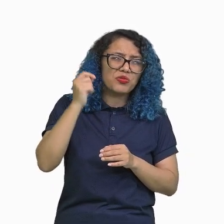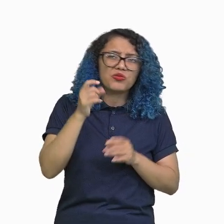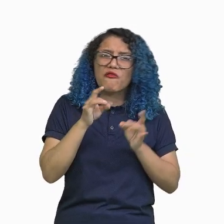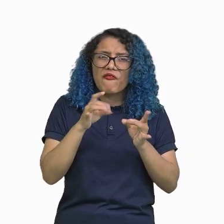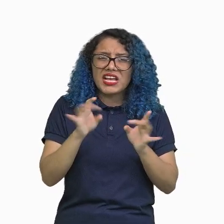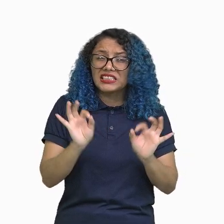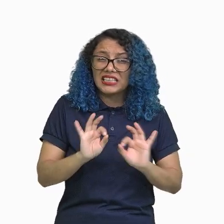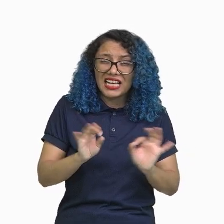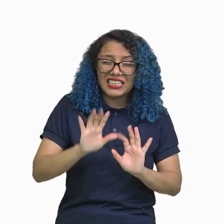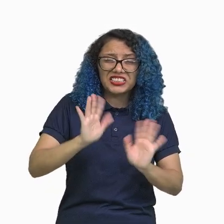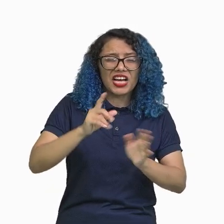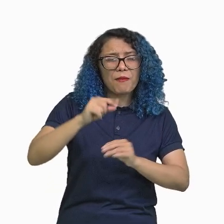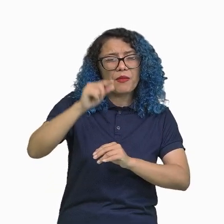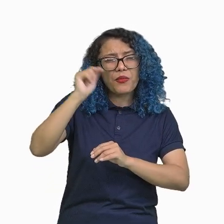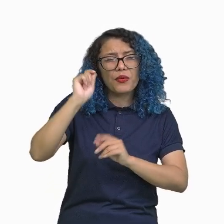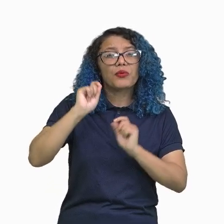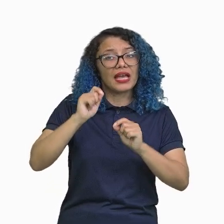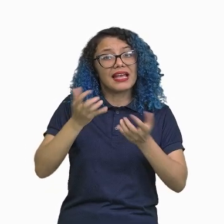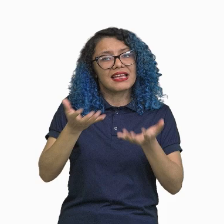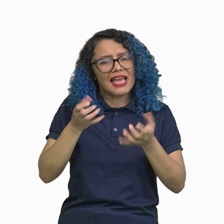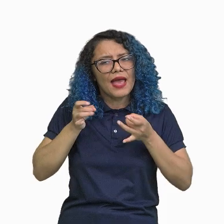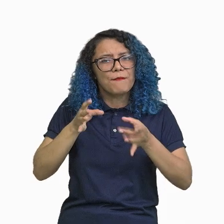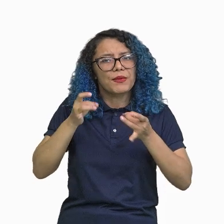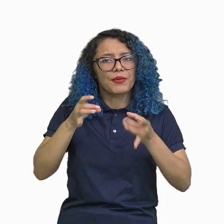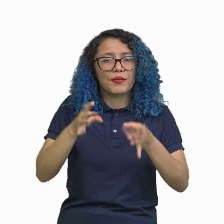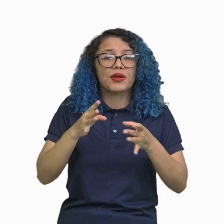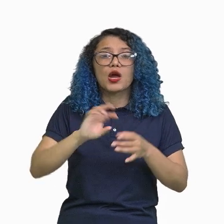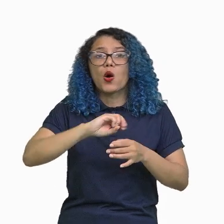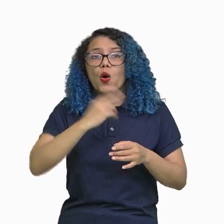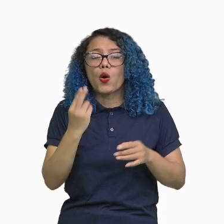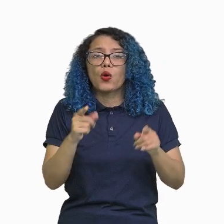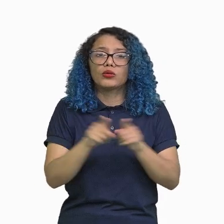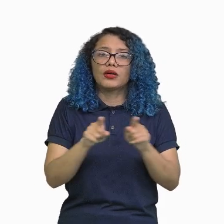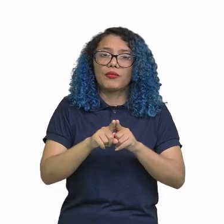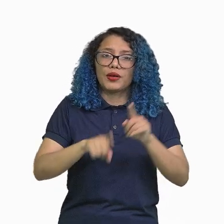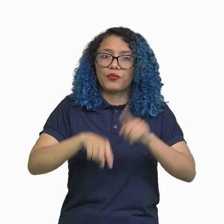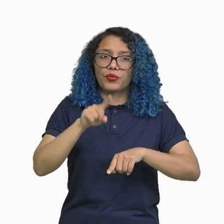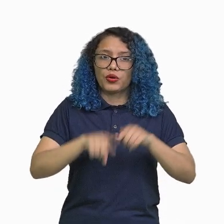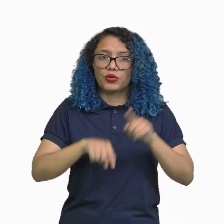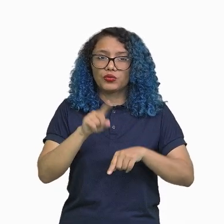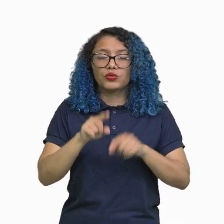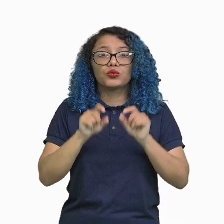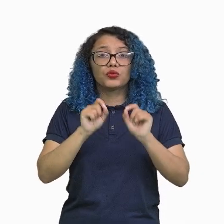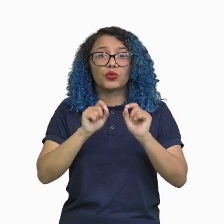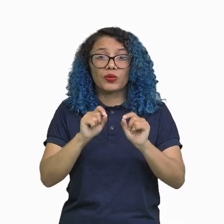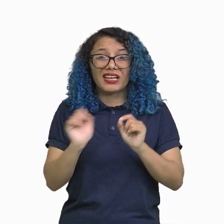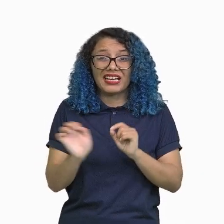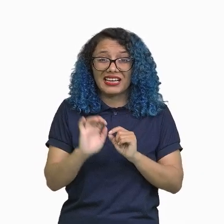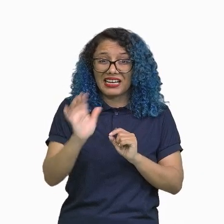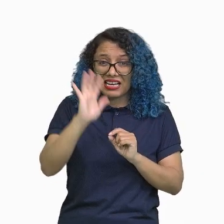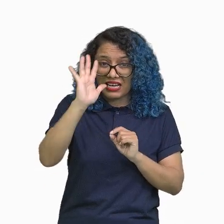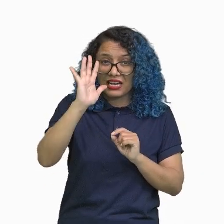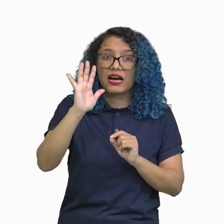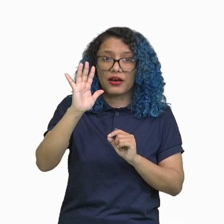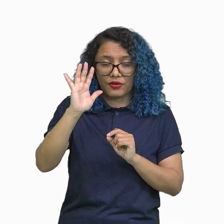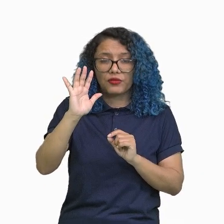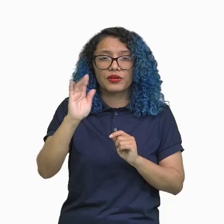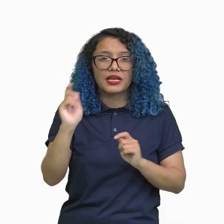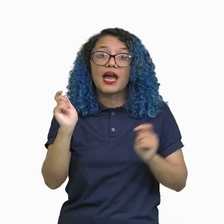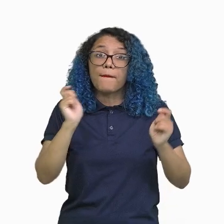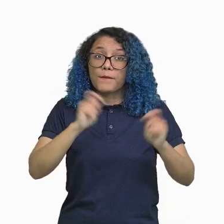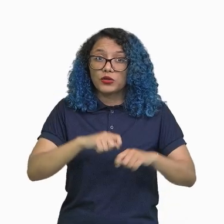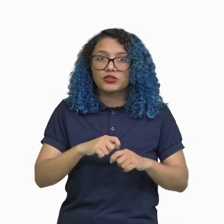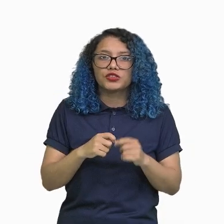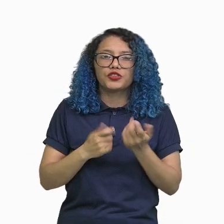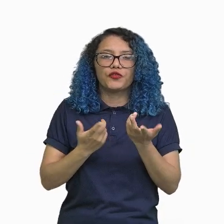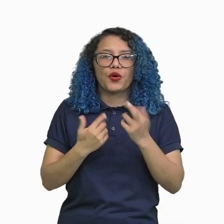tempo, ou então chamar atenção para produtos com margem de lucros muito mais altas para quem? Para o lojista. Então, o risco